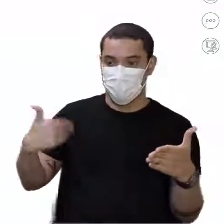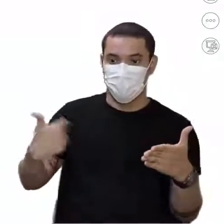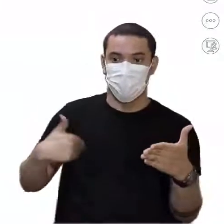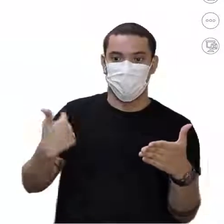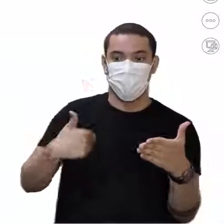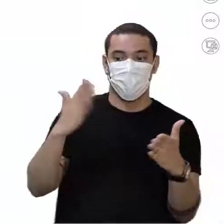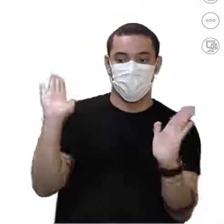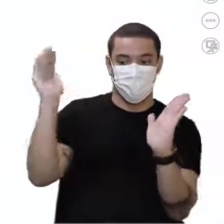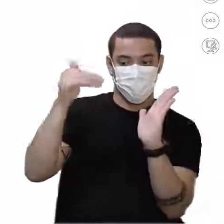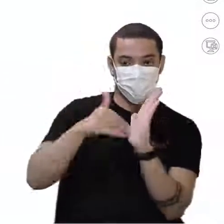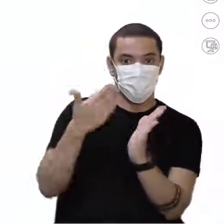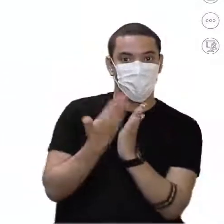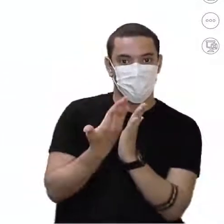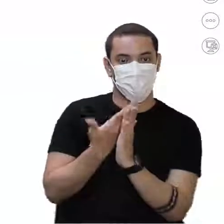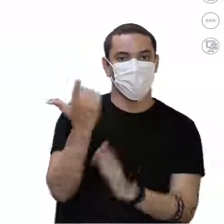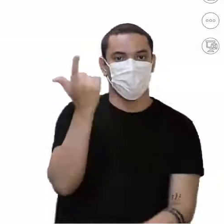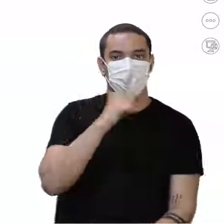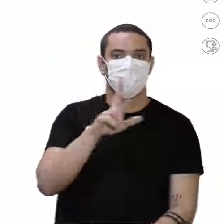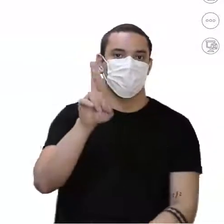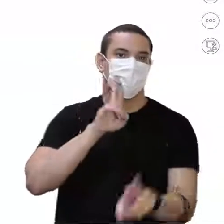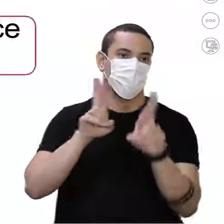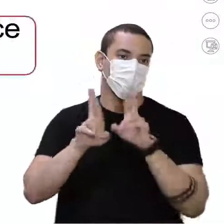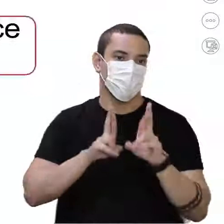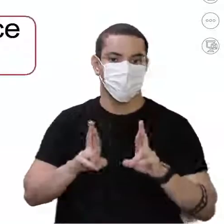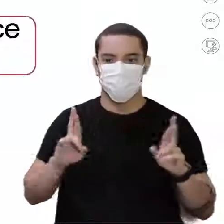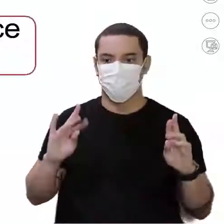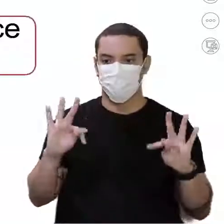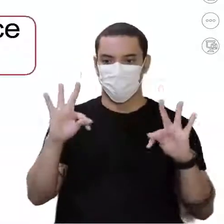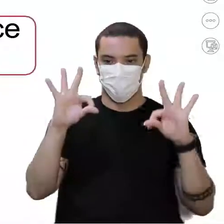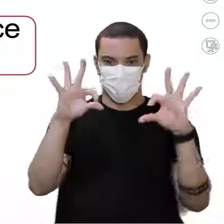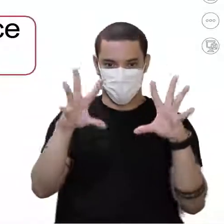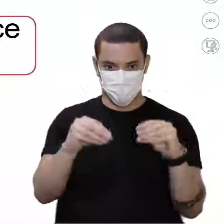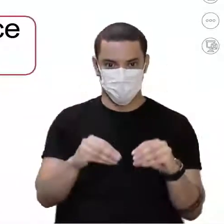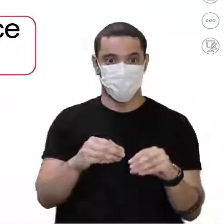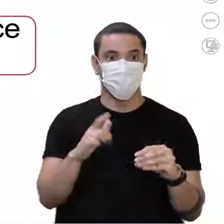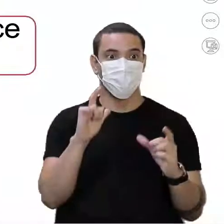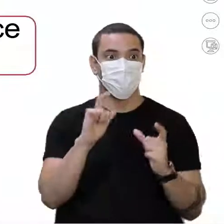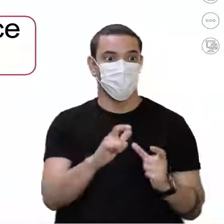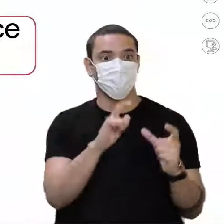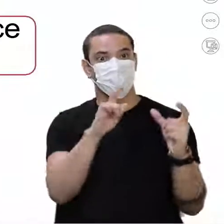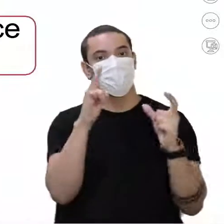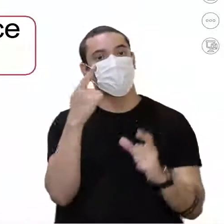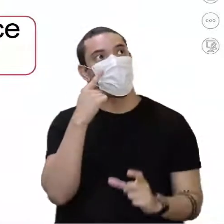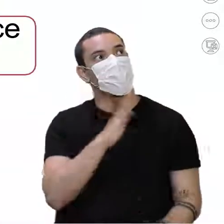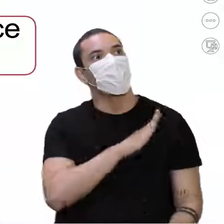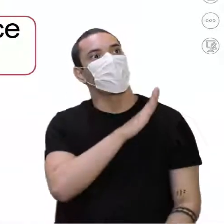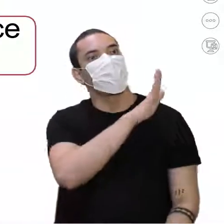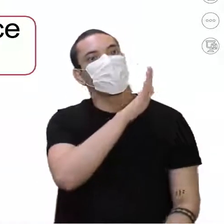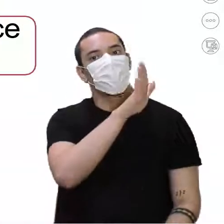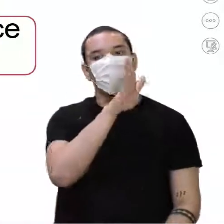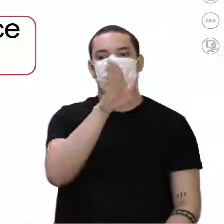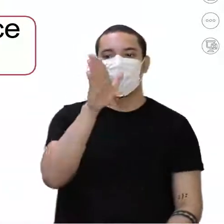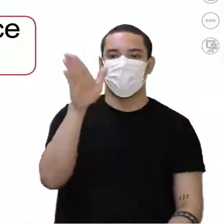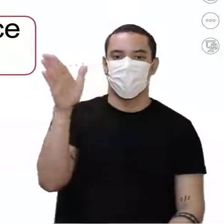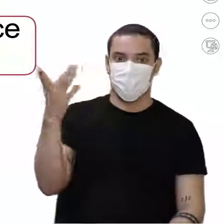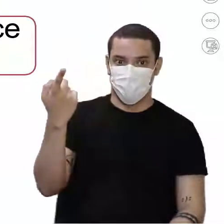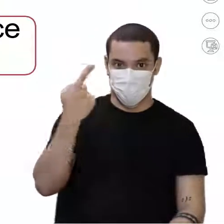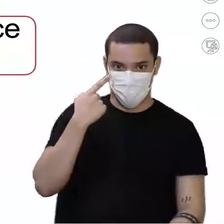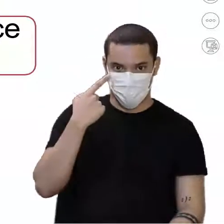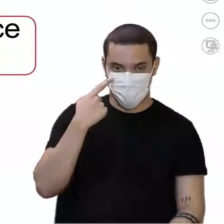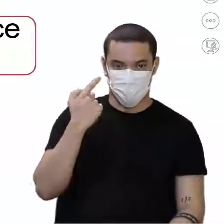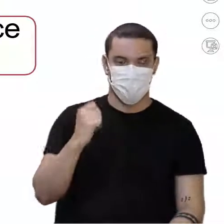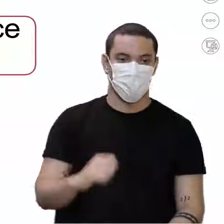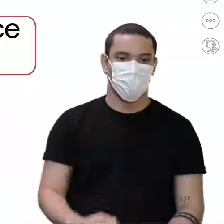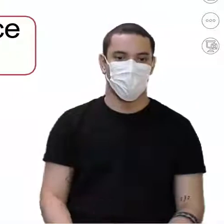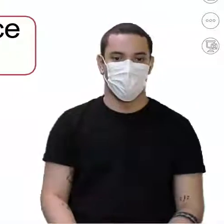vai conseguir responder todas essas perguntas e vamos usar esses lugares que aparecem aí no nosso slide, que são os